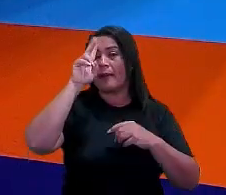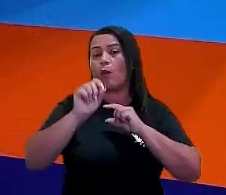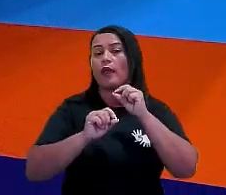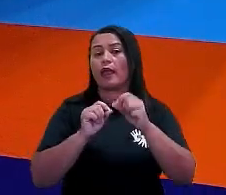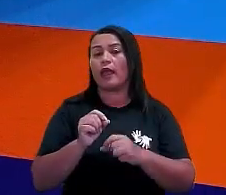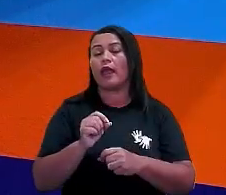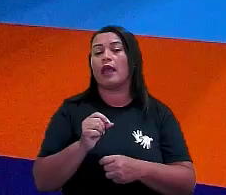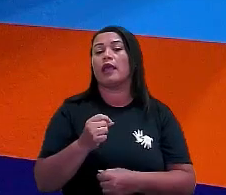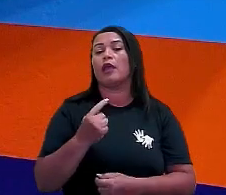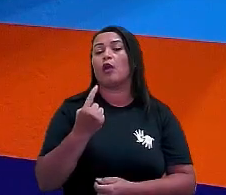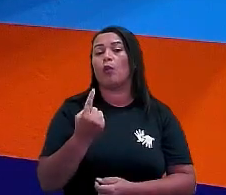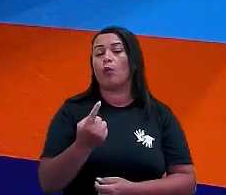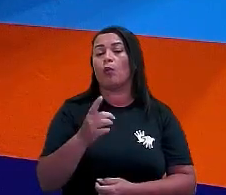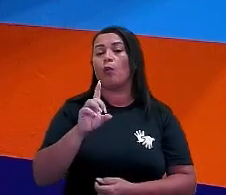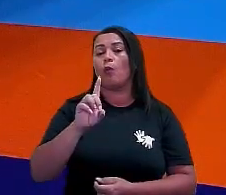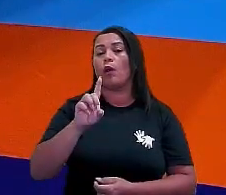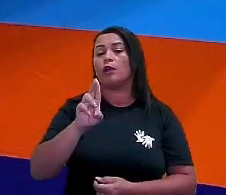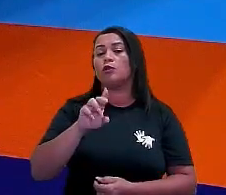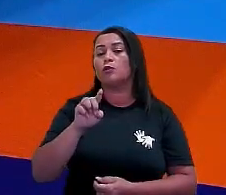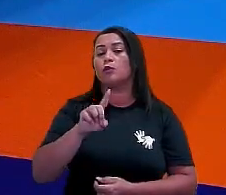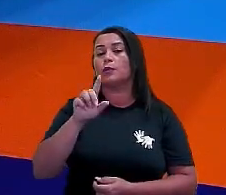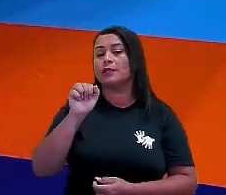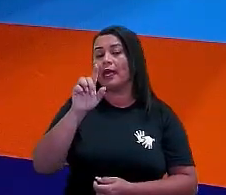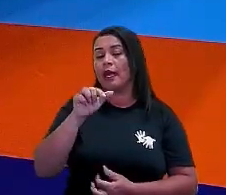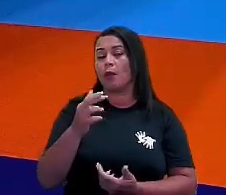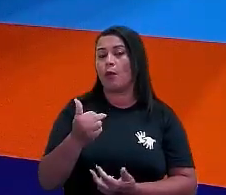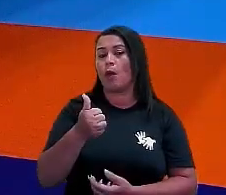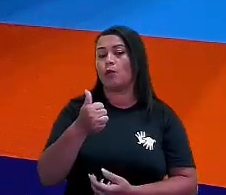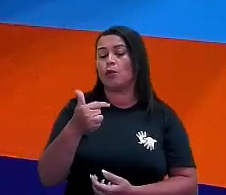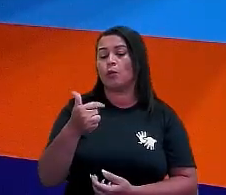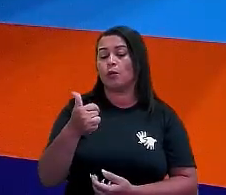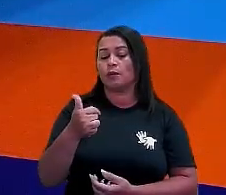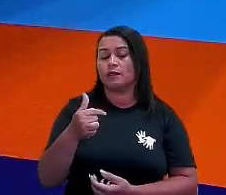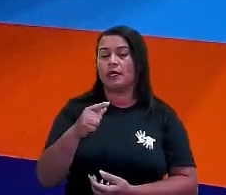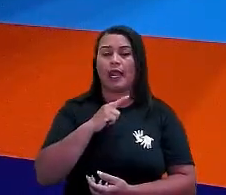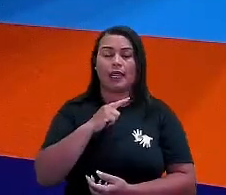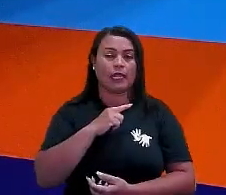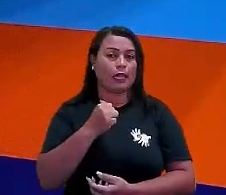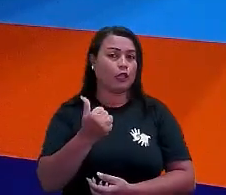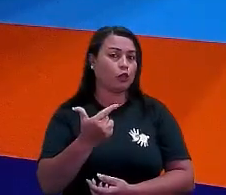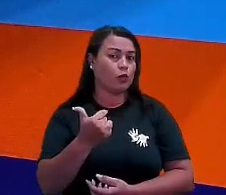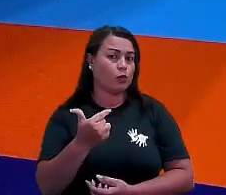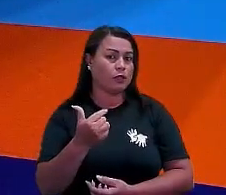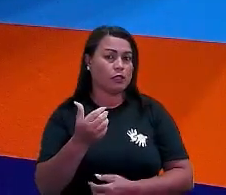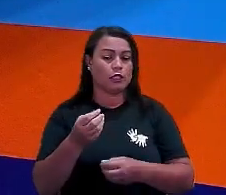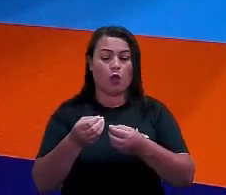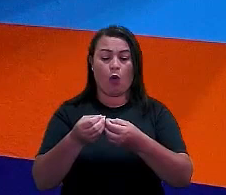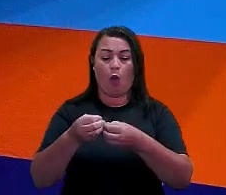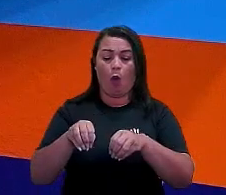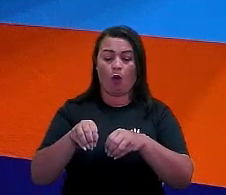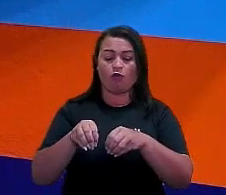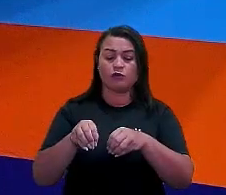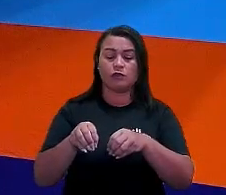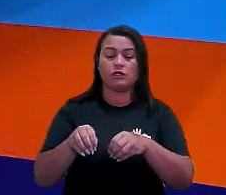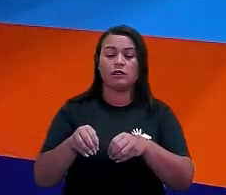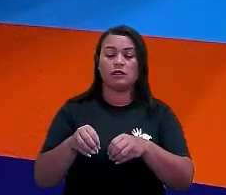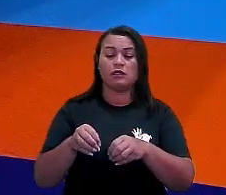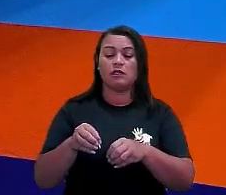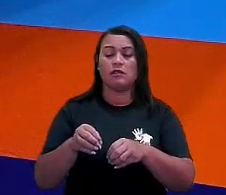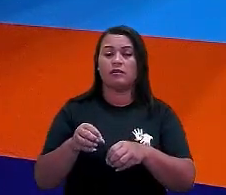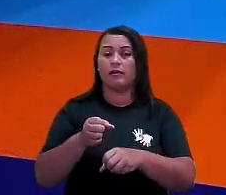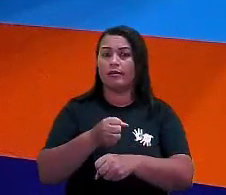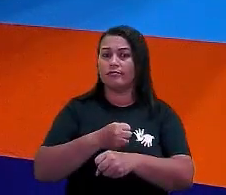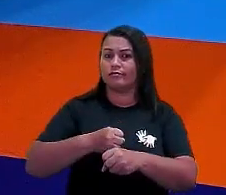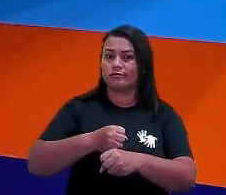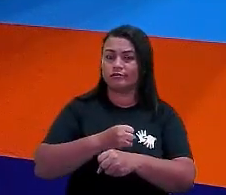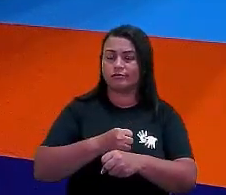1 dúzia de ovos é igual a 12, né? Então, ela tem 12 ovos e vai usar metade na receita.